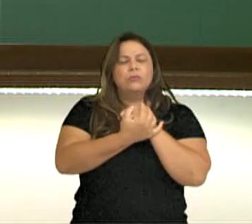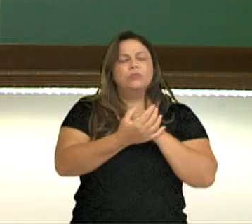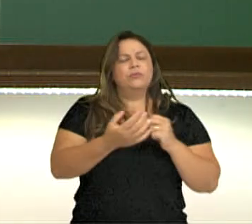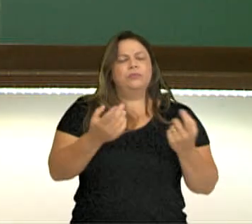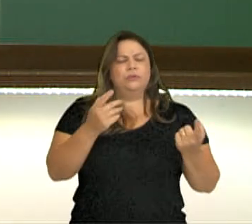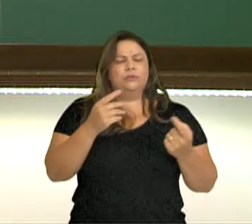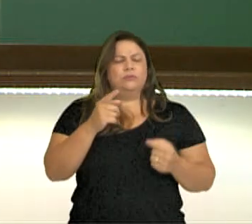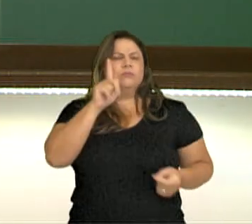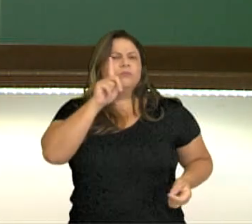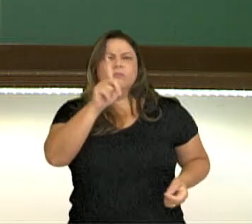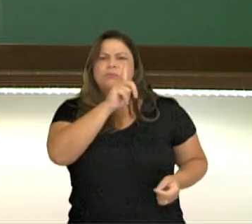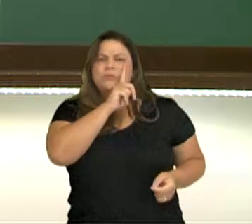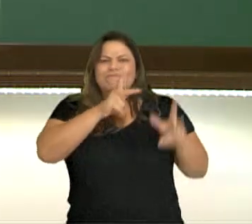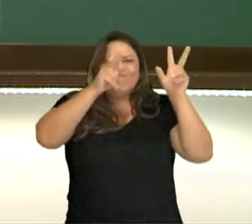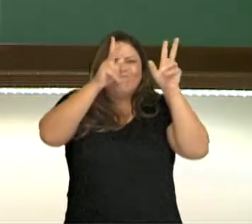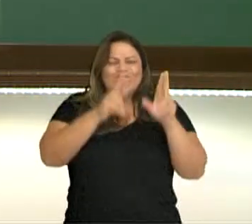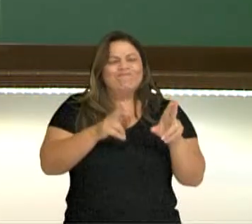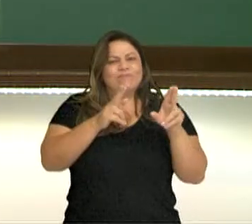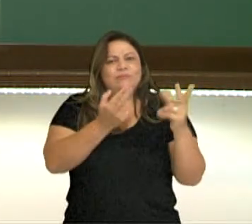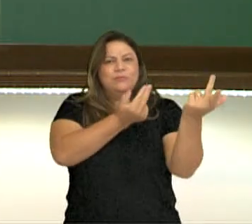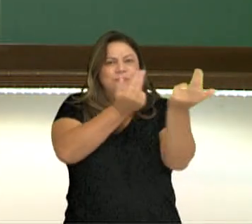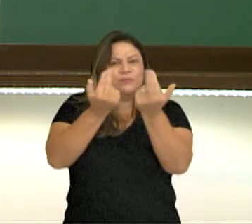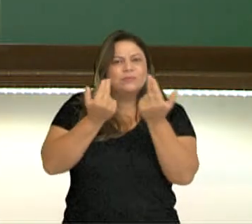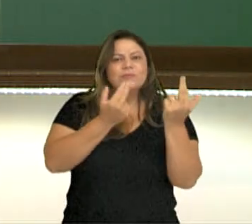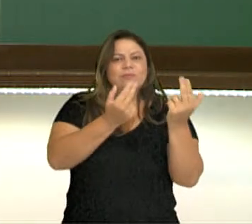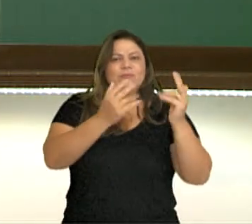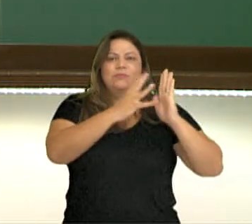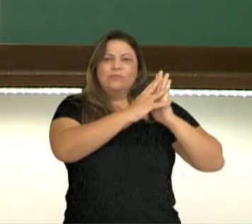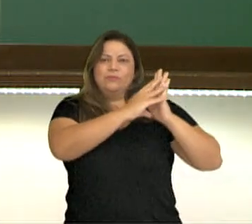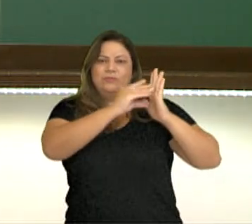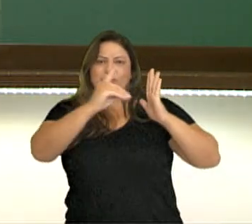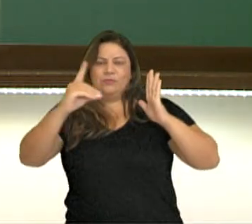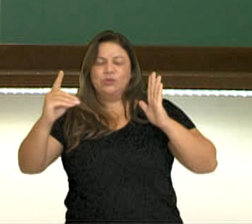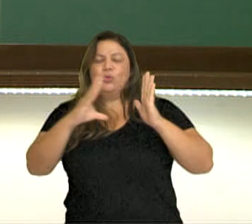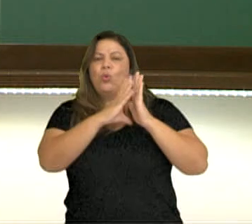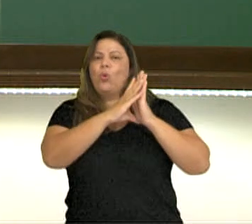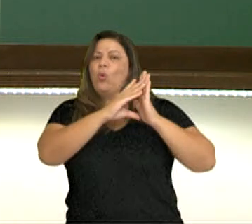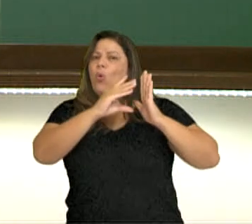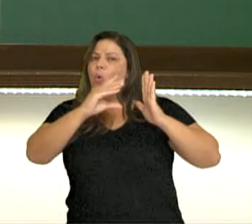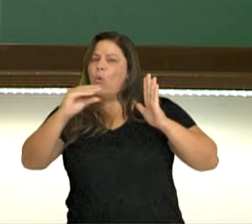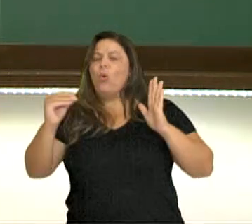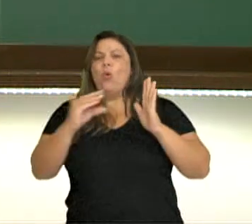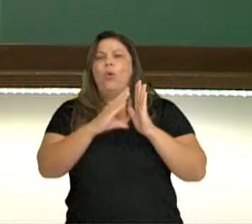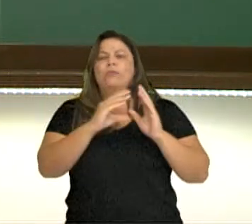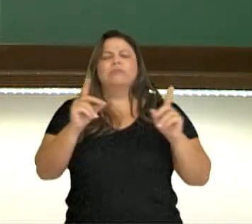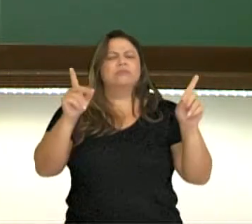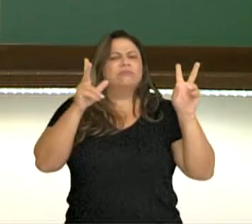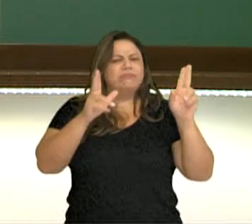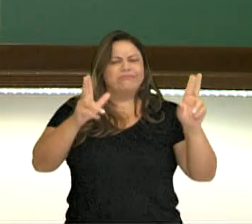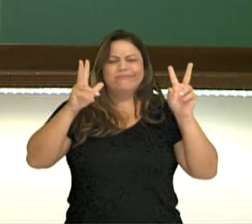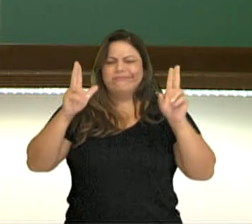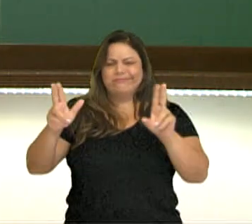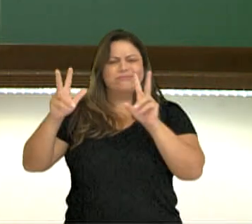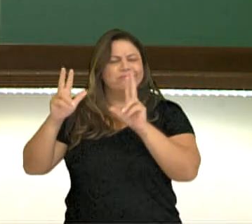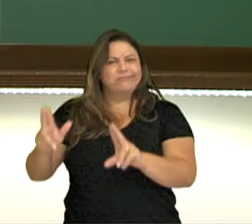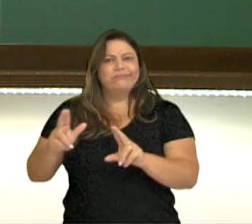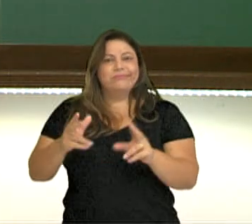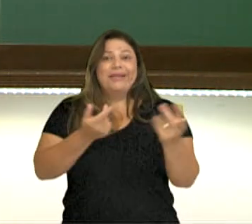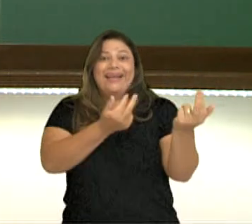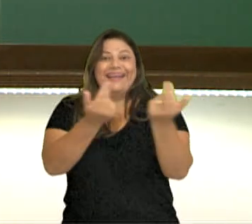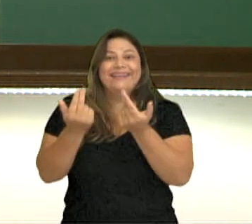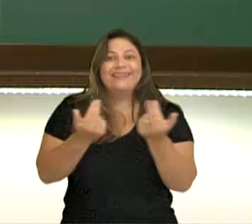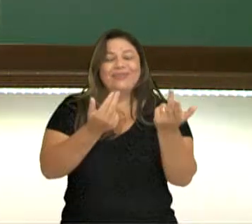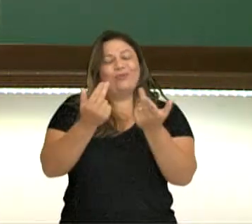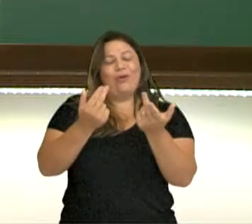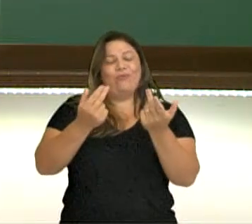que no caso dos gêmeos idênticos, aqueles que são clones, né, os monozigóticos, a resposta foi praticamente igual. Então, se foi grave